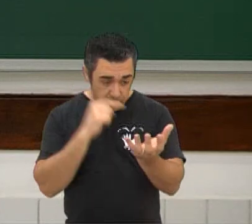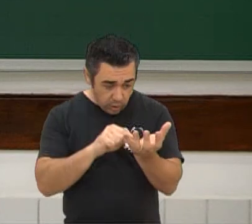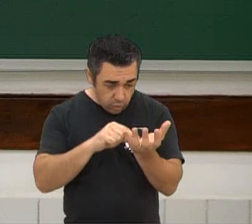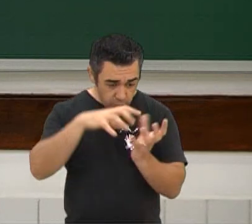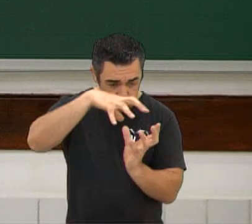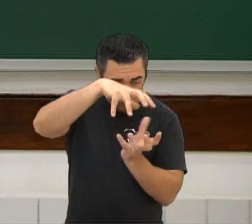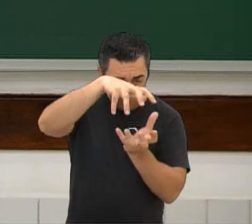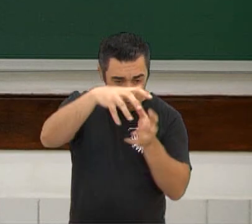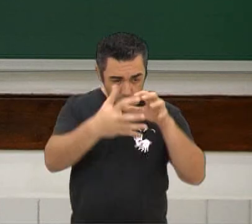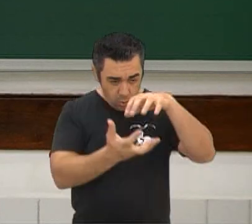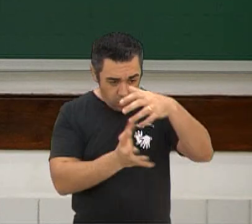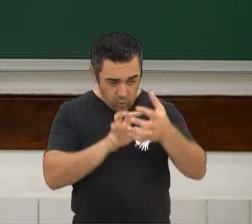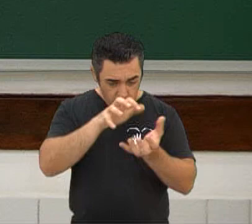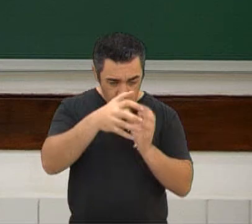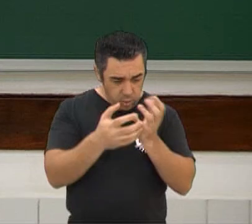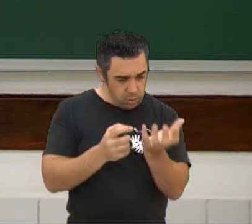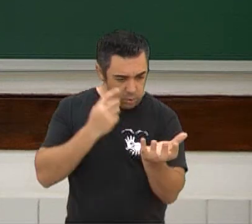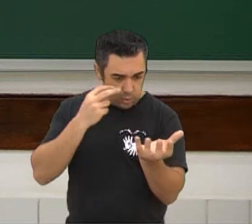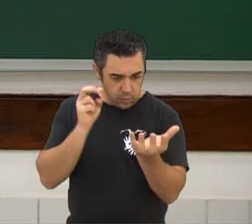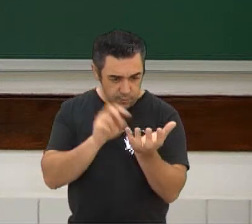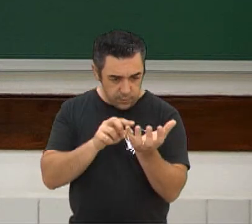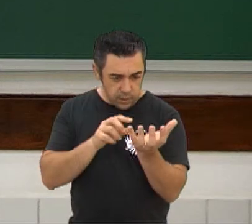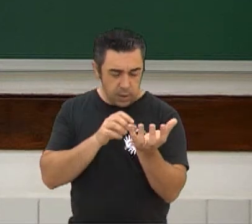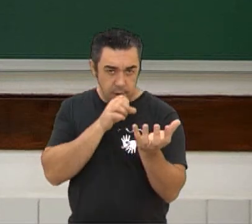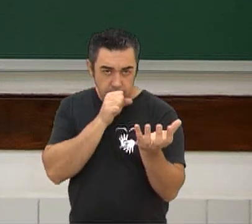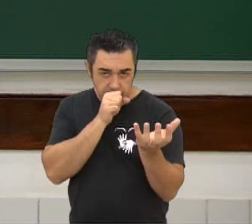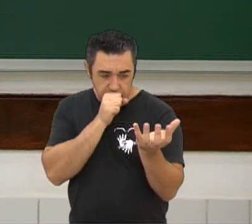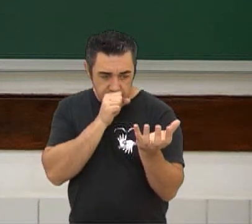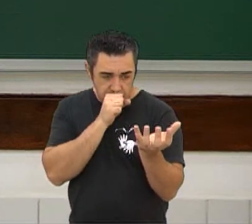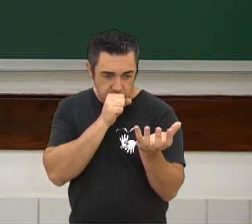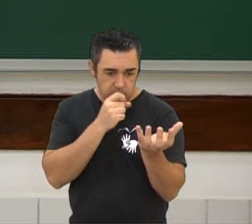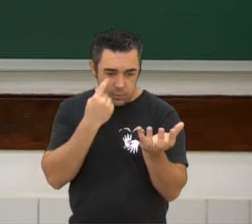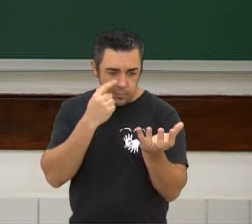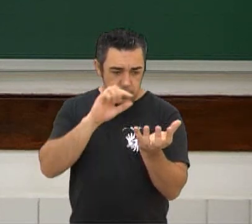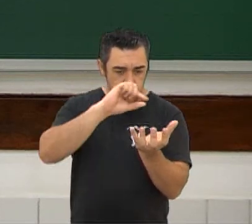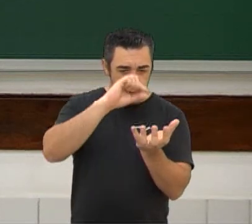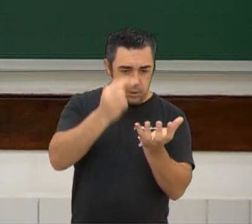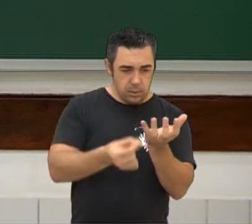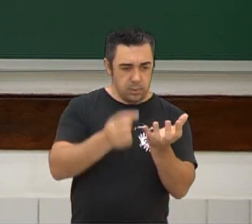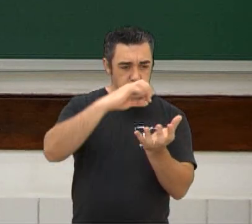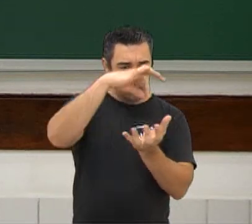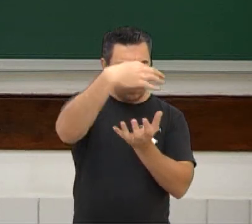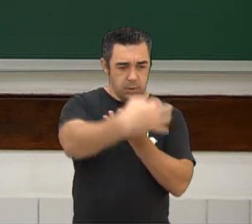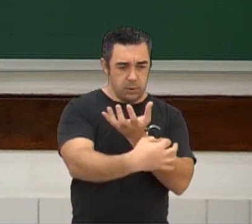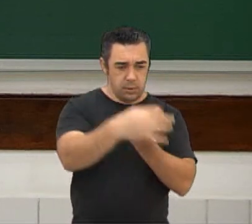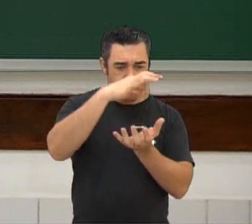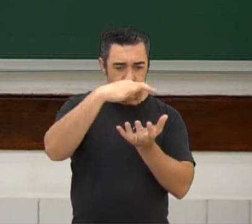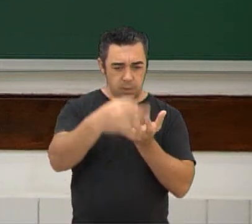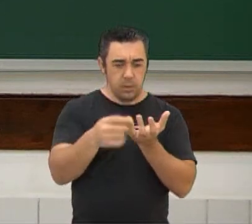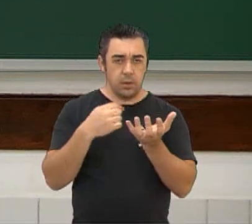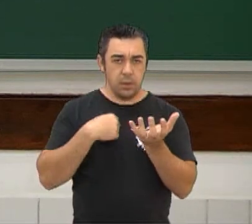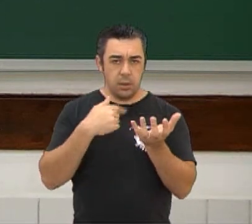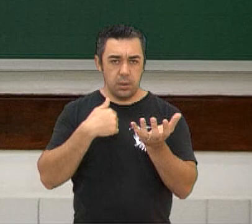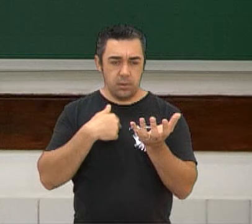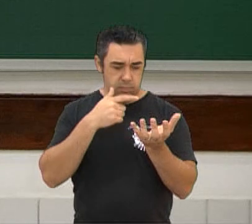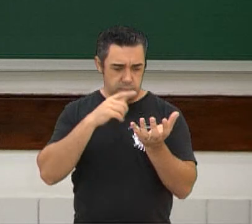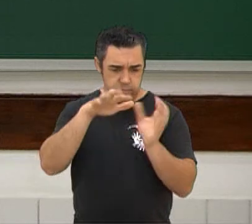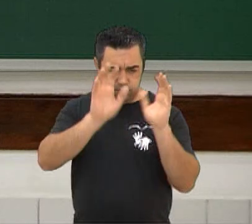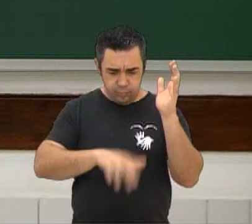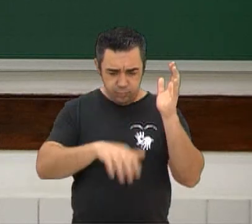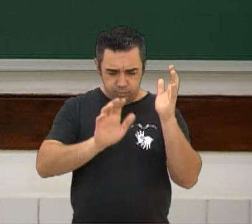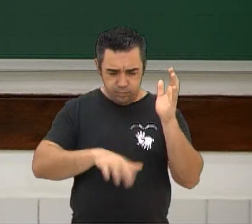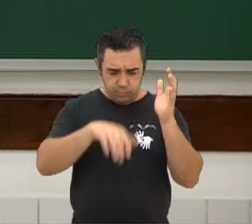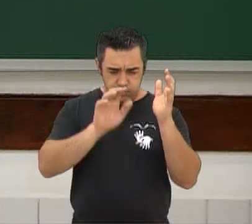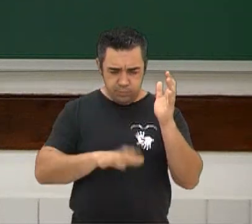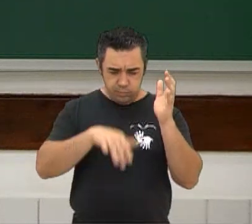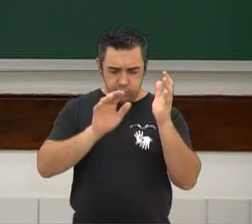bola, eu consigo ver que essa bola é uma cor laranja, eu consigo estudar a bola, pegar essa bola e jogar no chão e ela quicar. Então